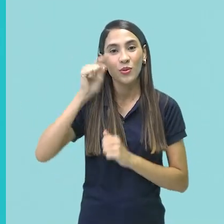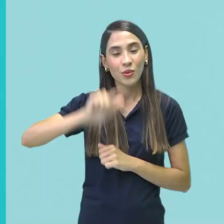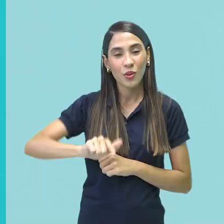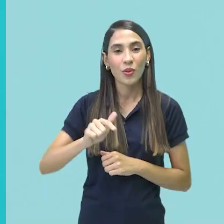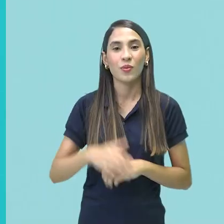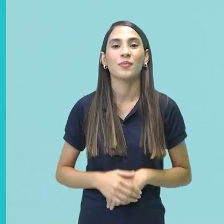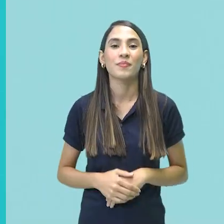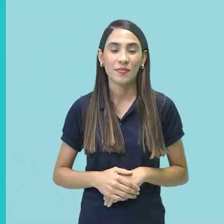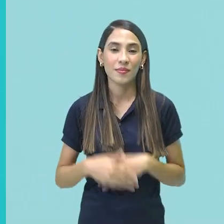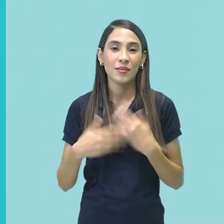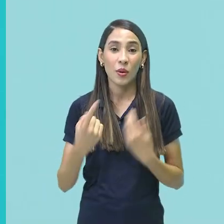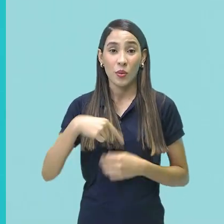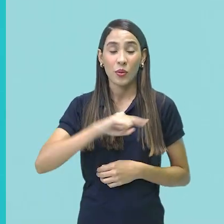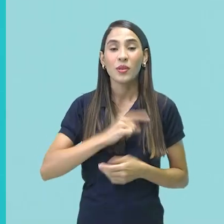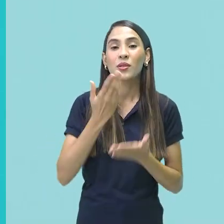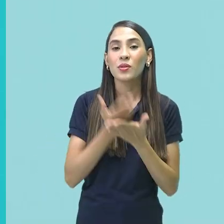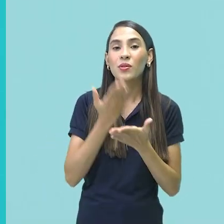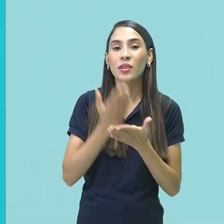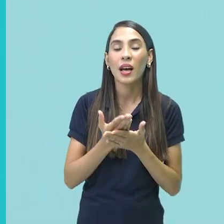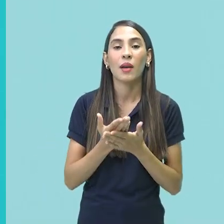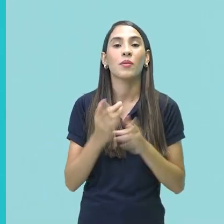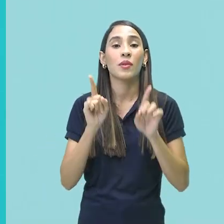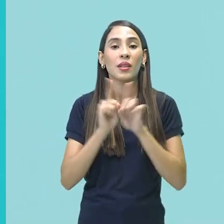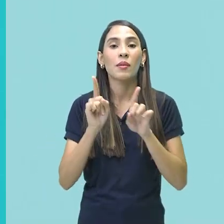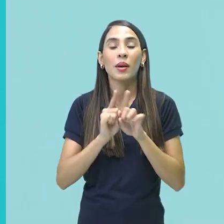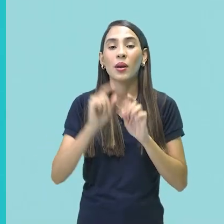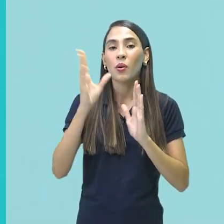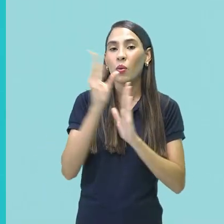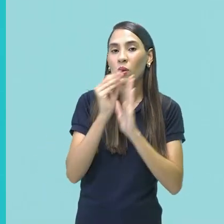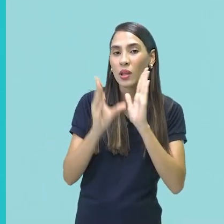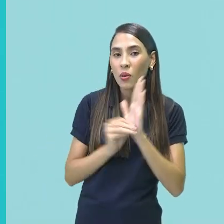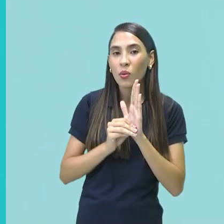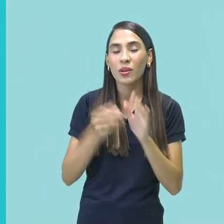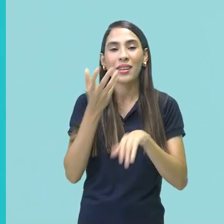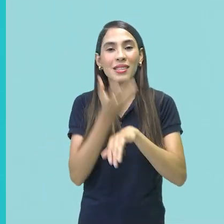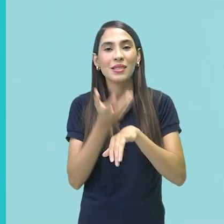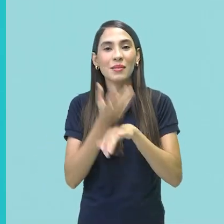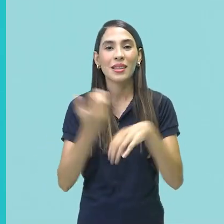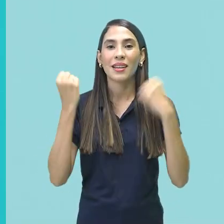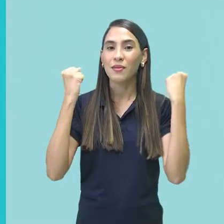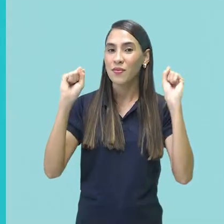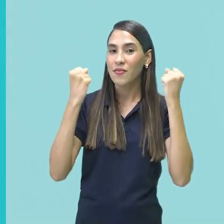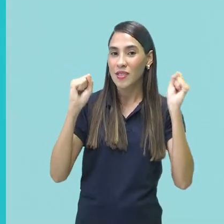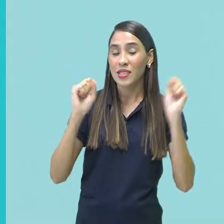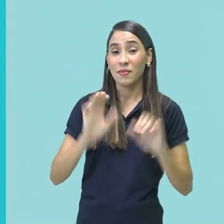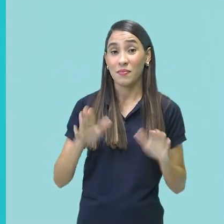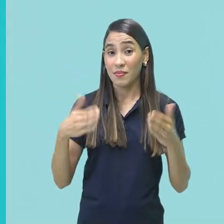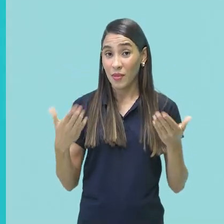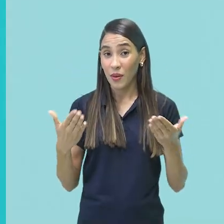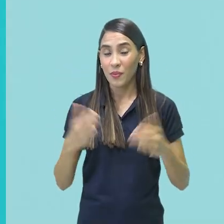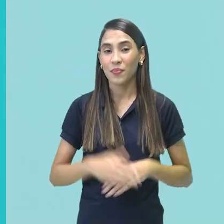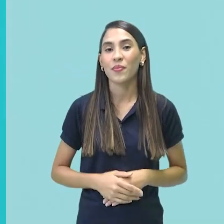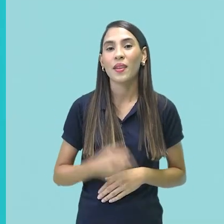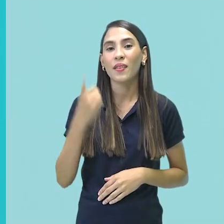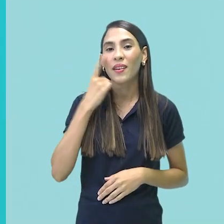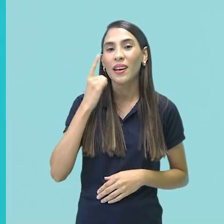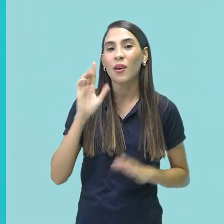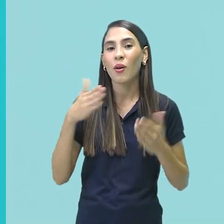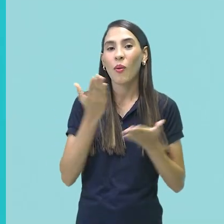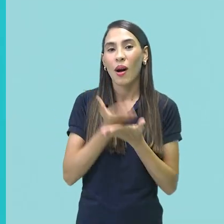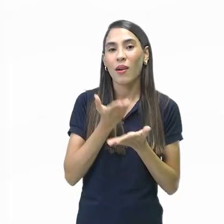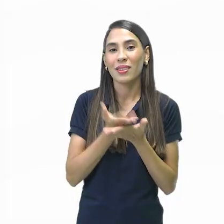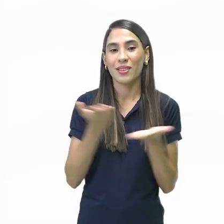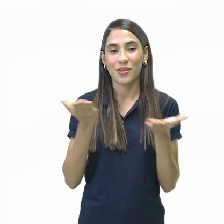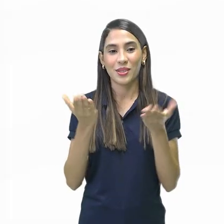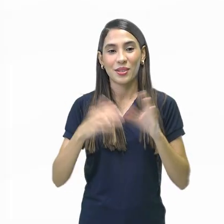com vocês para nós estudarmos e explorarmos o conteúdo, a disciplina de Educação Física. E aí, vamos ver qual será a nossa aula